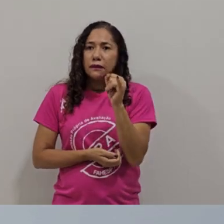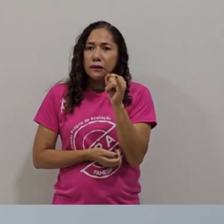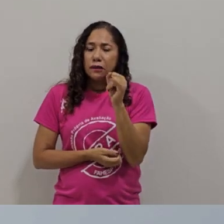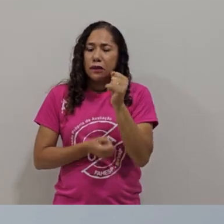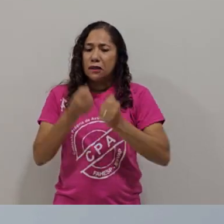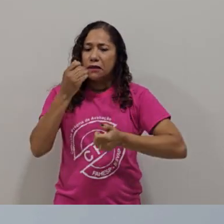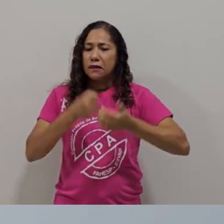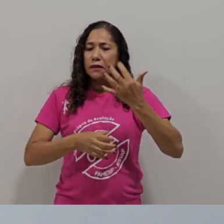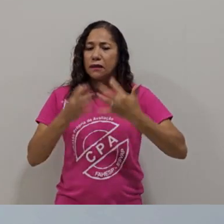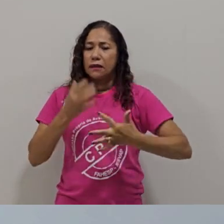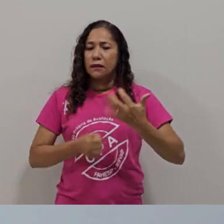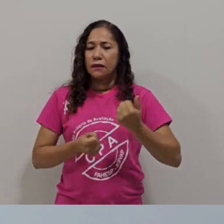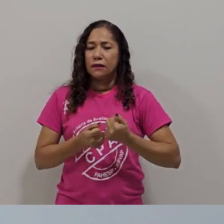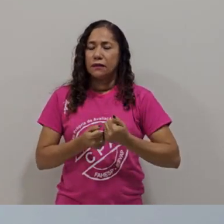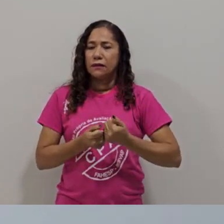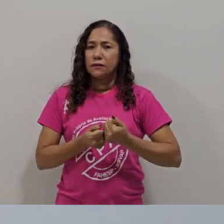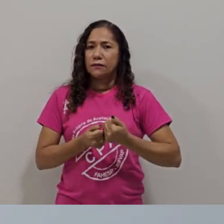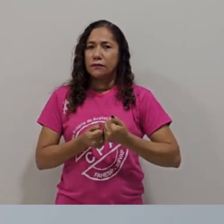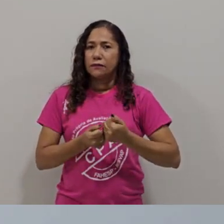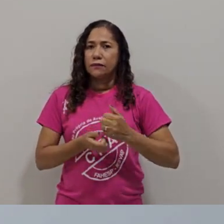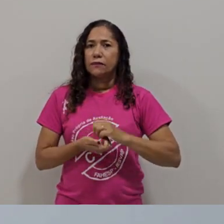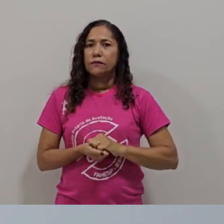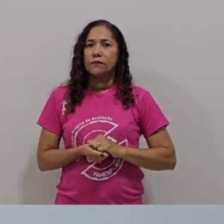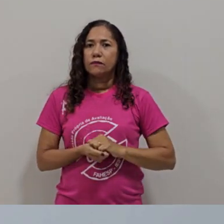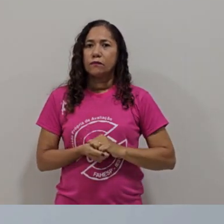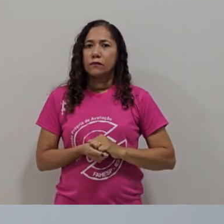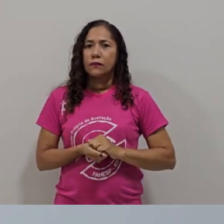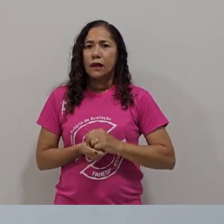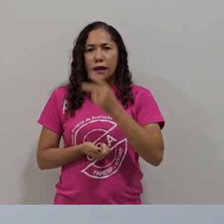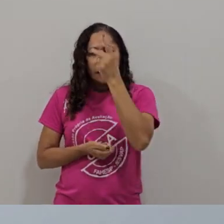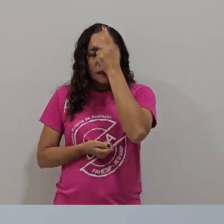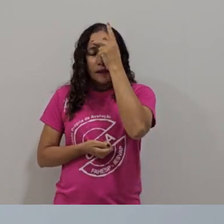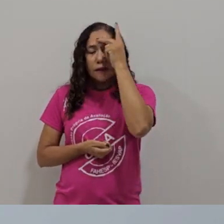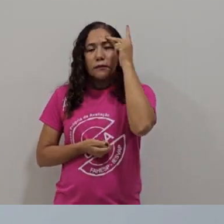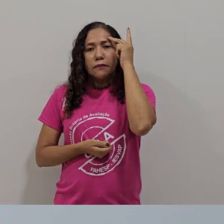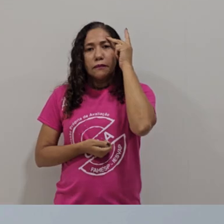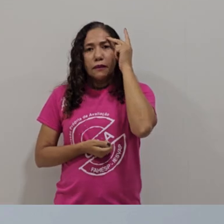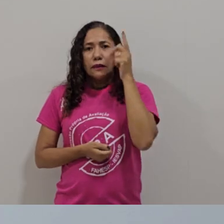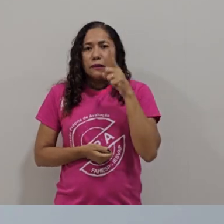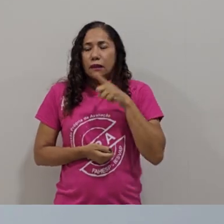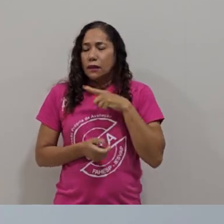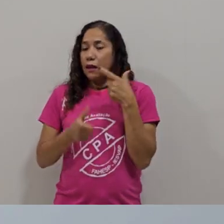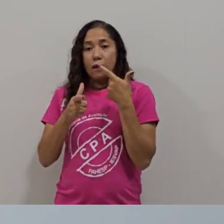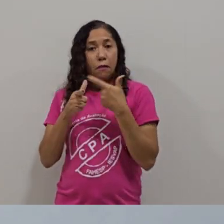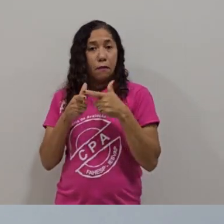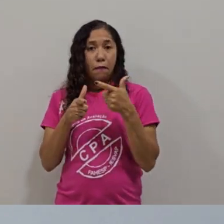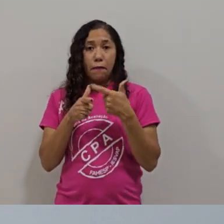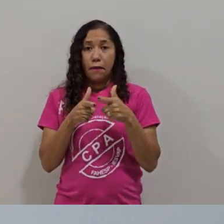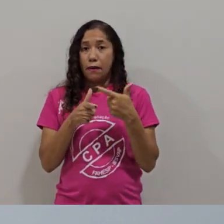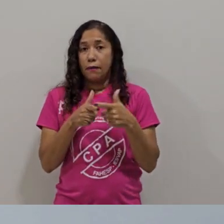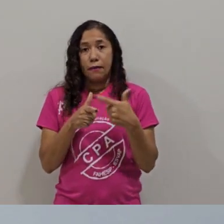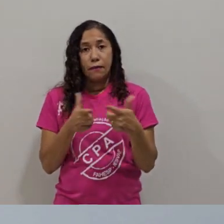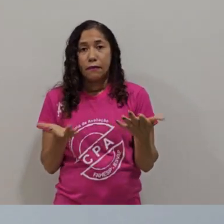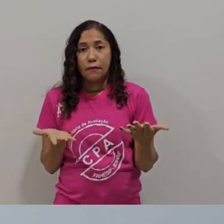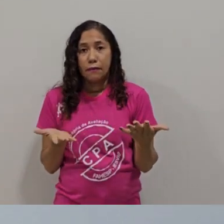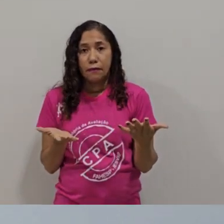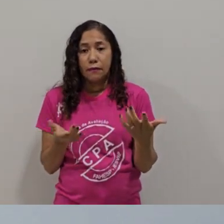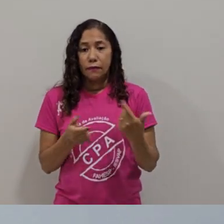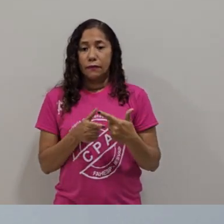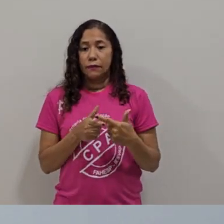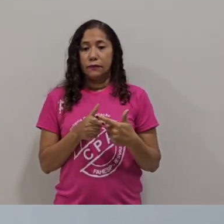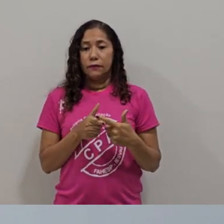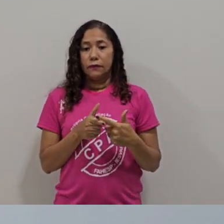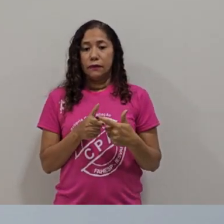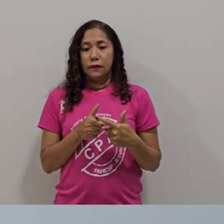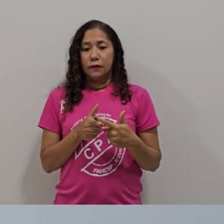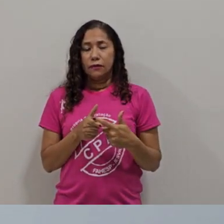isso, que é brincadeira, mas é aquilo, não tem problema para você. Para a pessoa, tem um problema. A palavra machuca. Ainda mais quando,